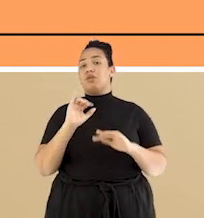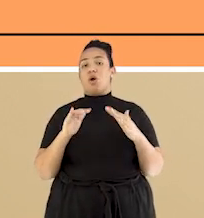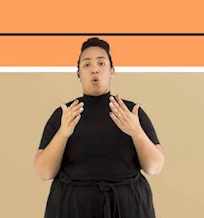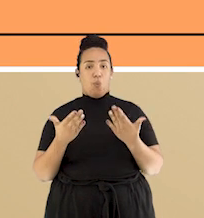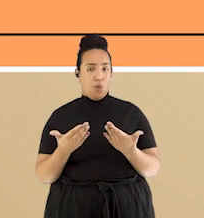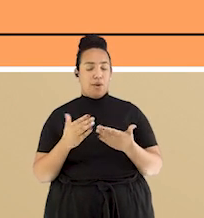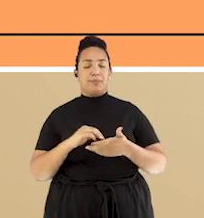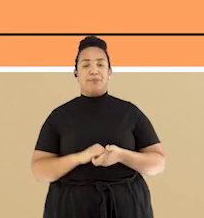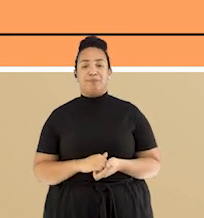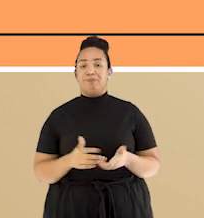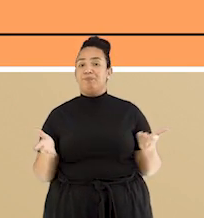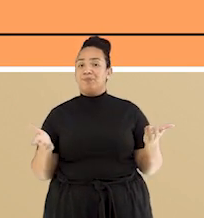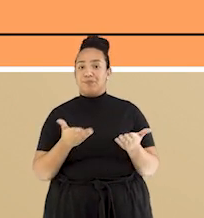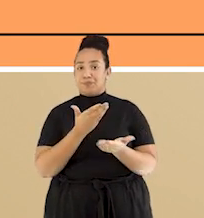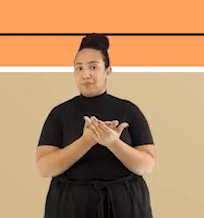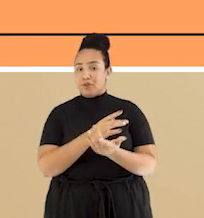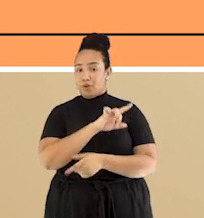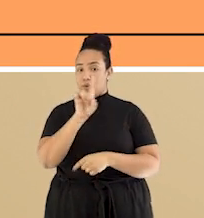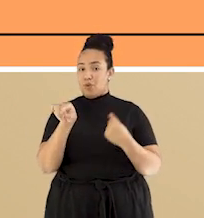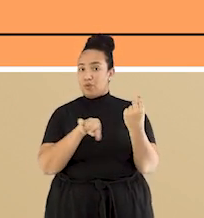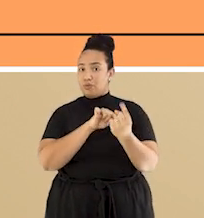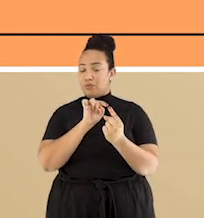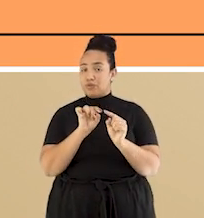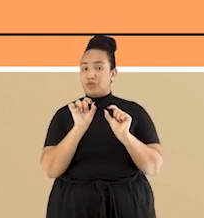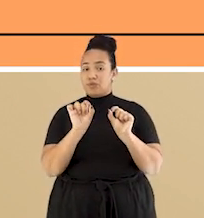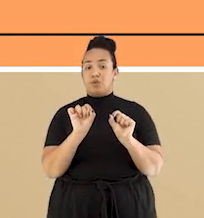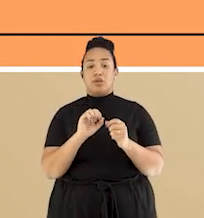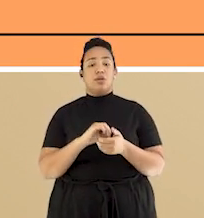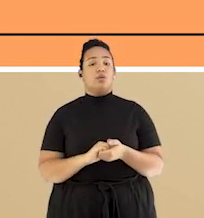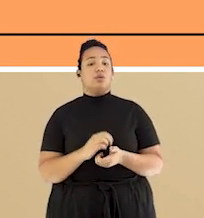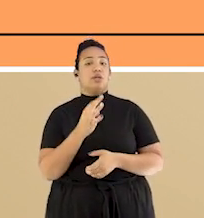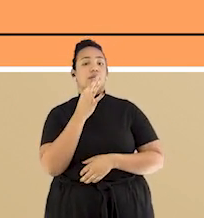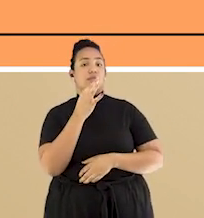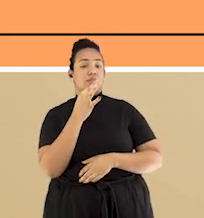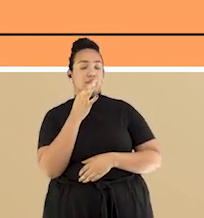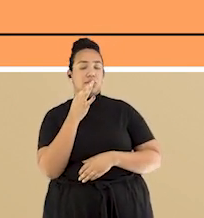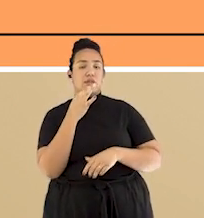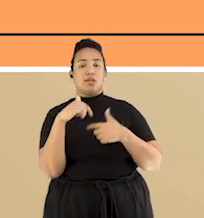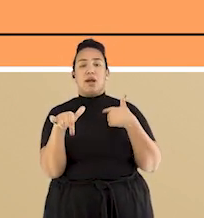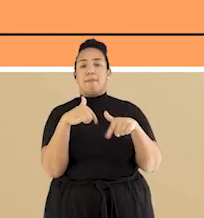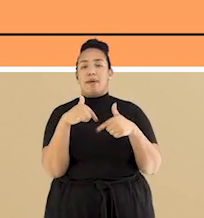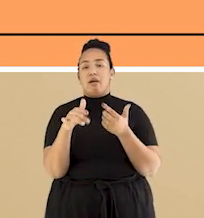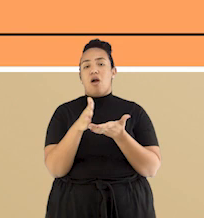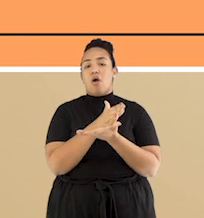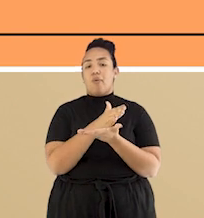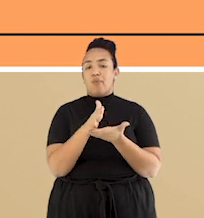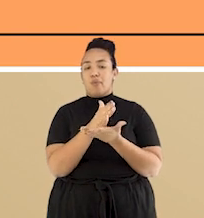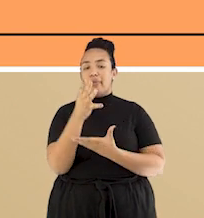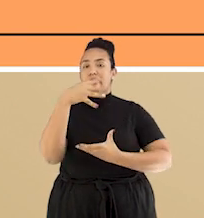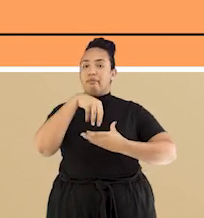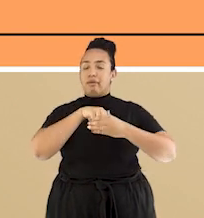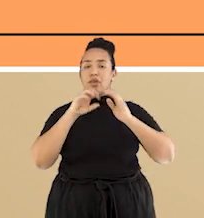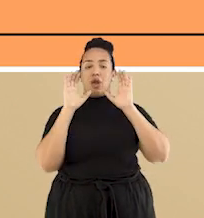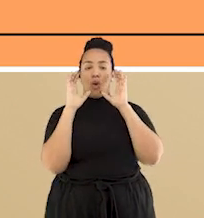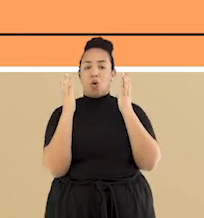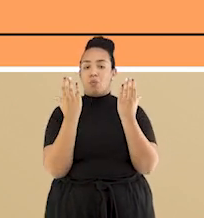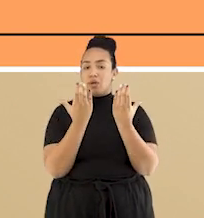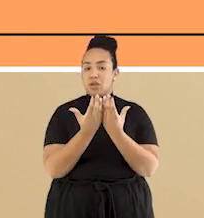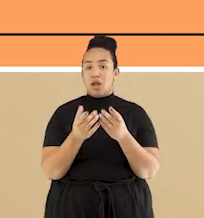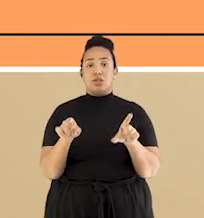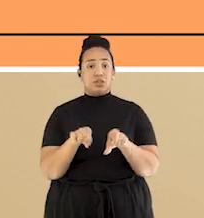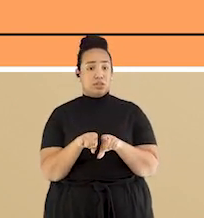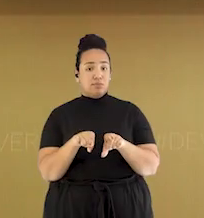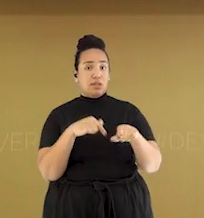o objetivo dessa aula é conhecer alguns dos trabalhos da comunidade, compreendendo as novas formas de trabalho em que eles